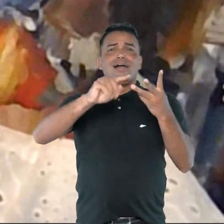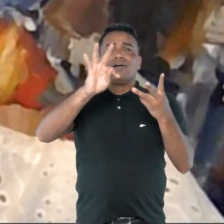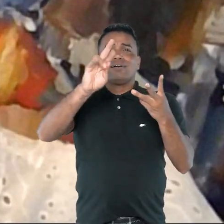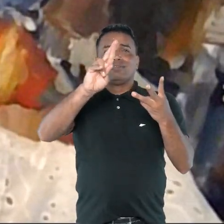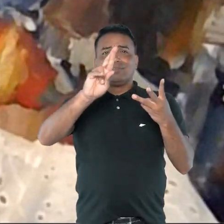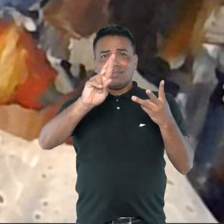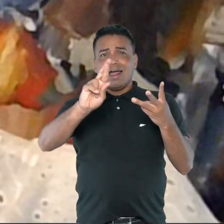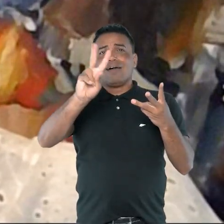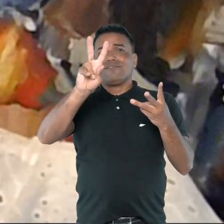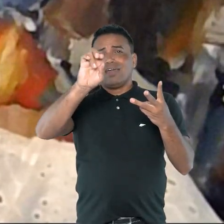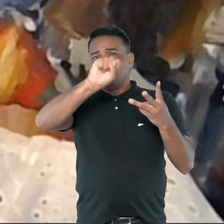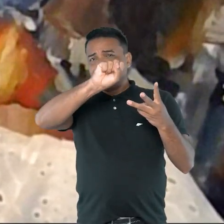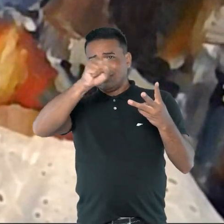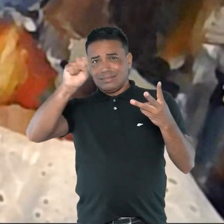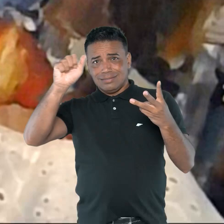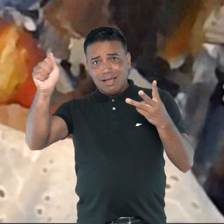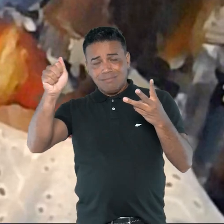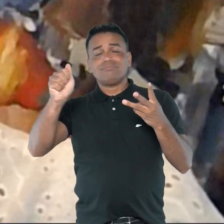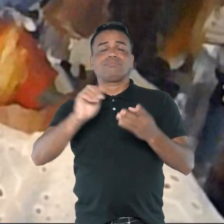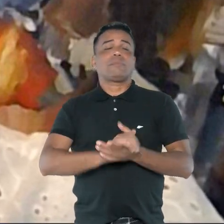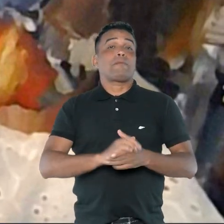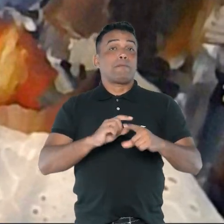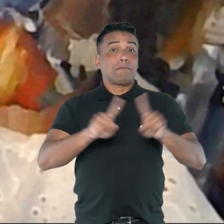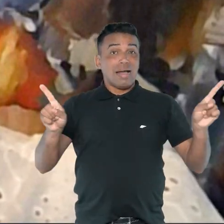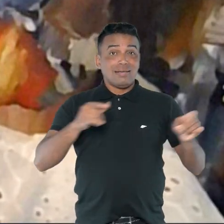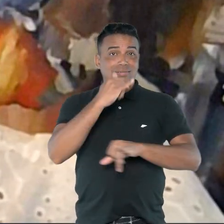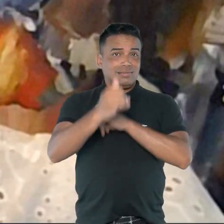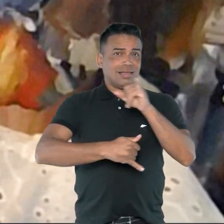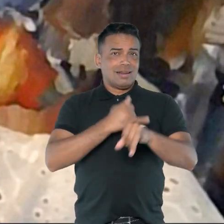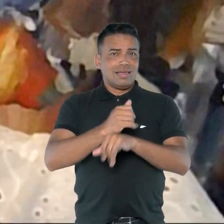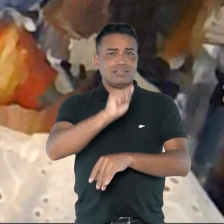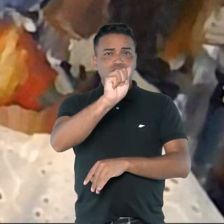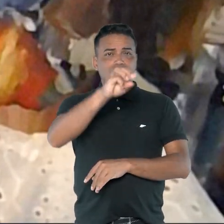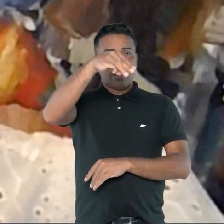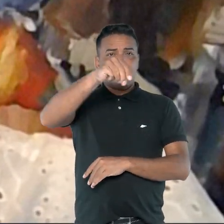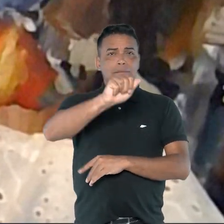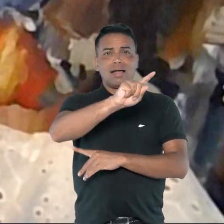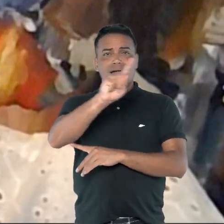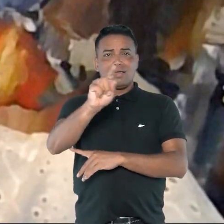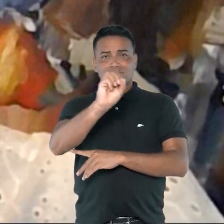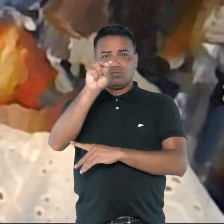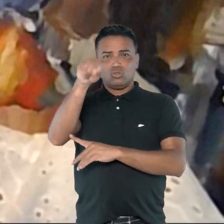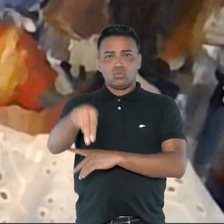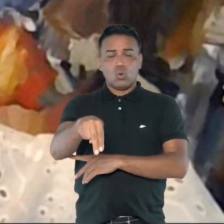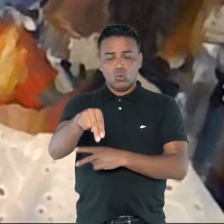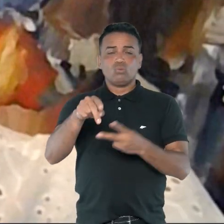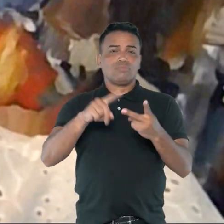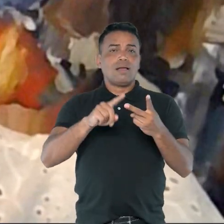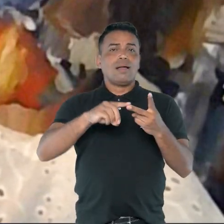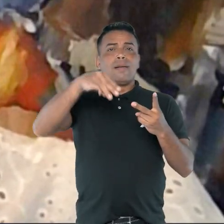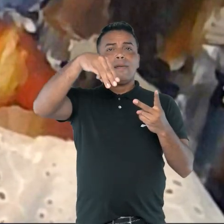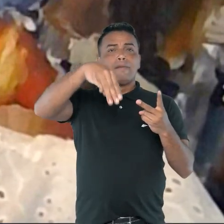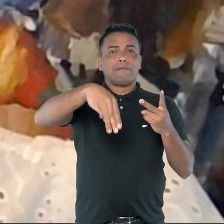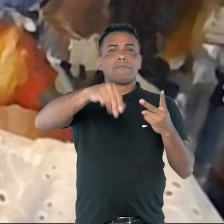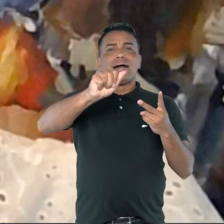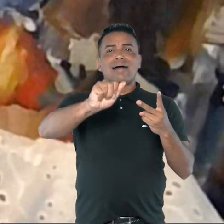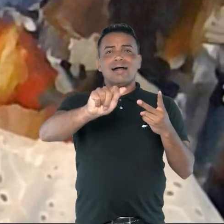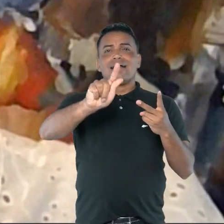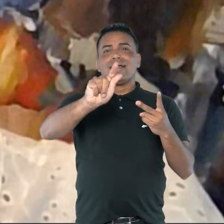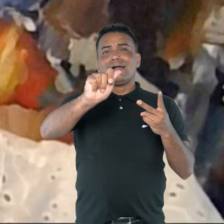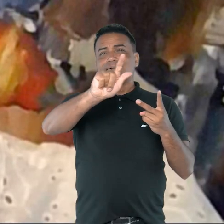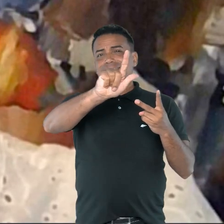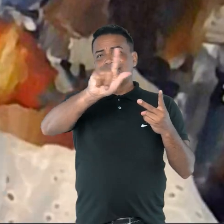em São Paulo acho que tem na Martins Fontes, mas na Amazon, em qualquer link na